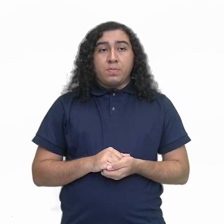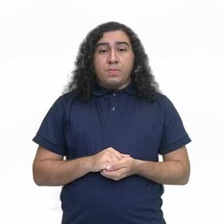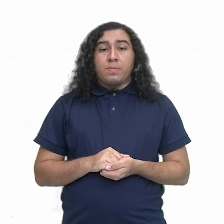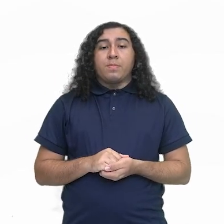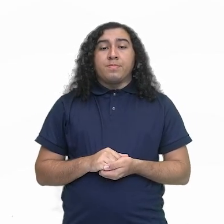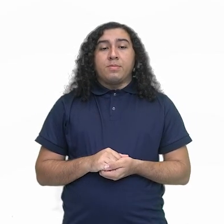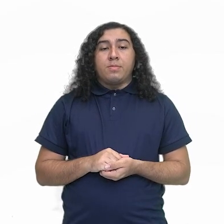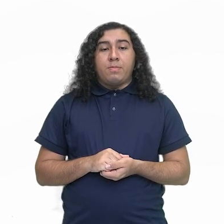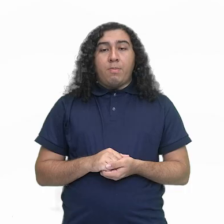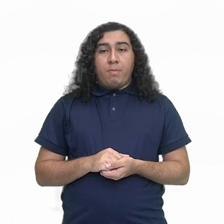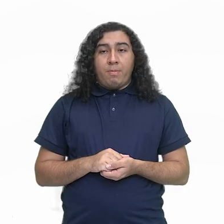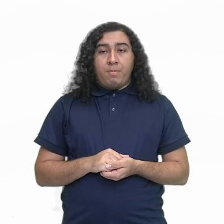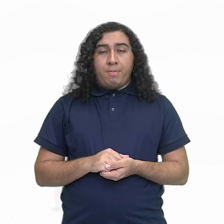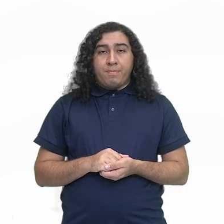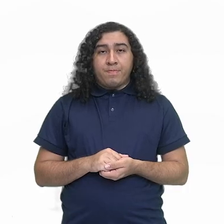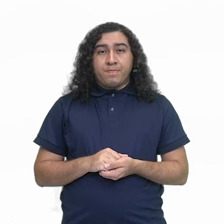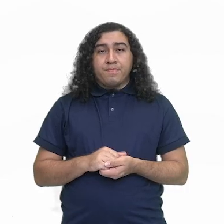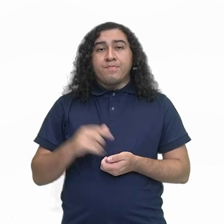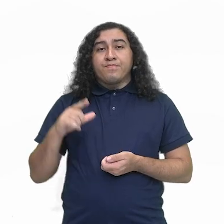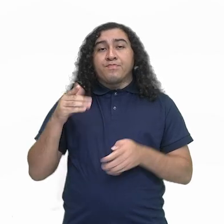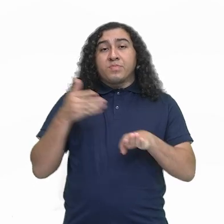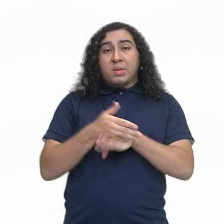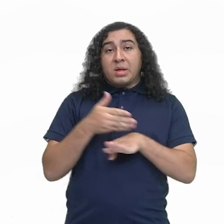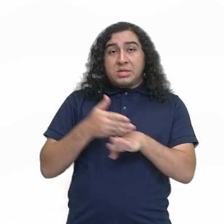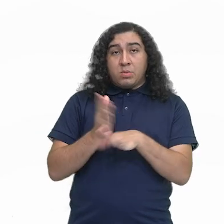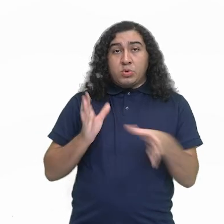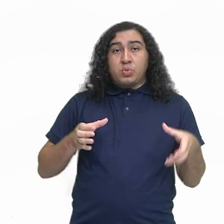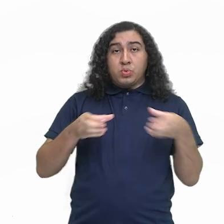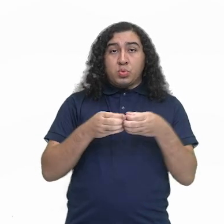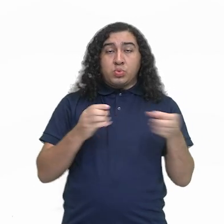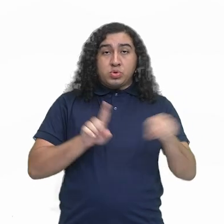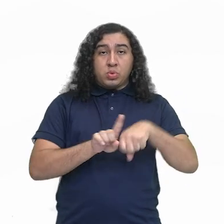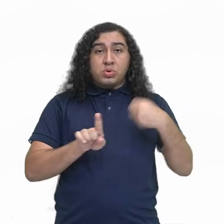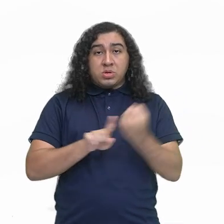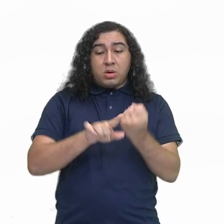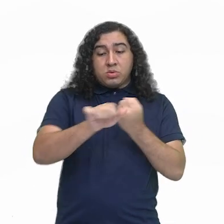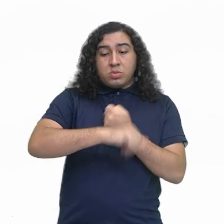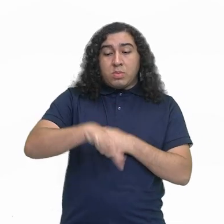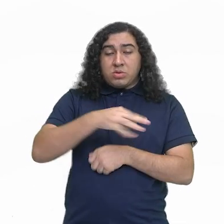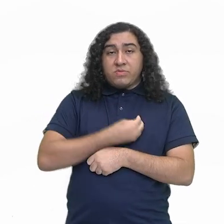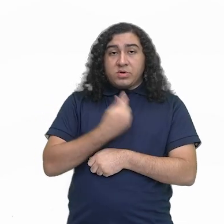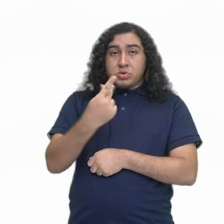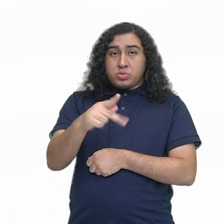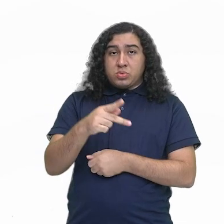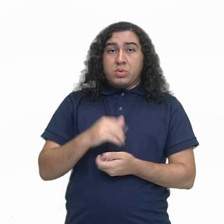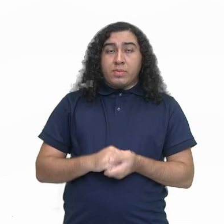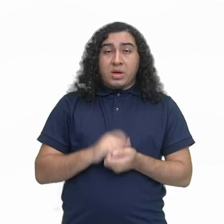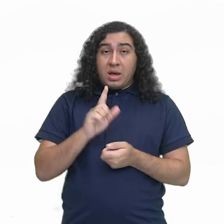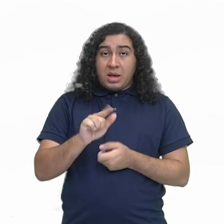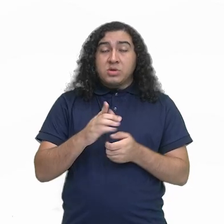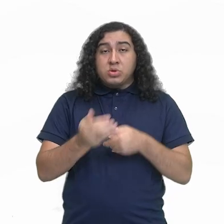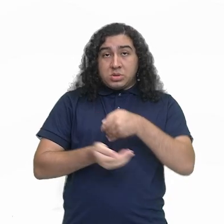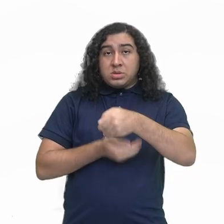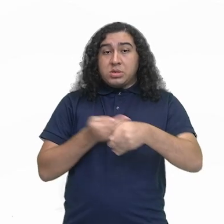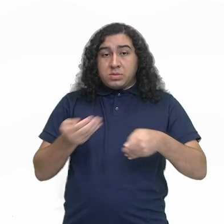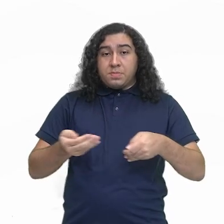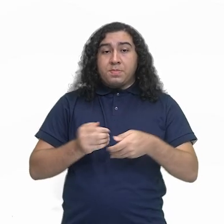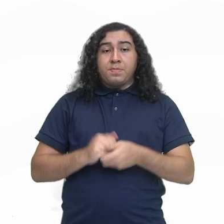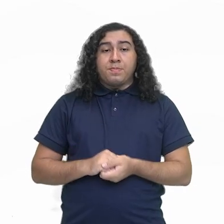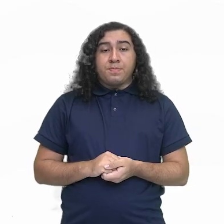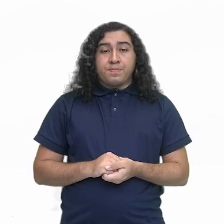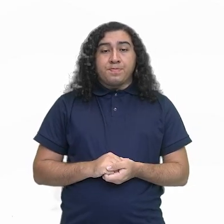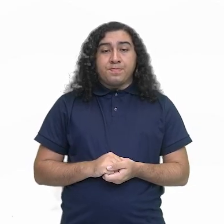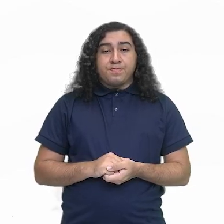se integrar, né, no grupo social onde você vive. Então, esse processo de integração nós chamamos de socialização.